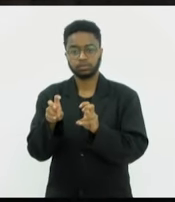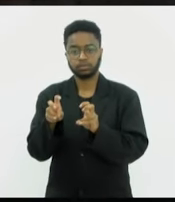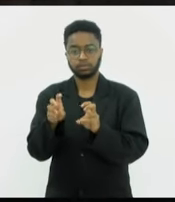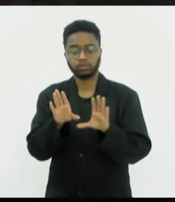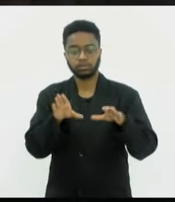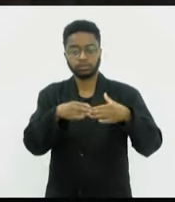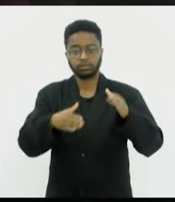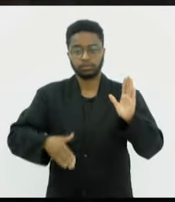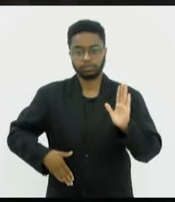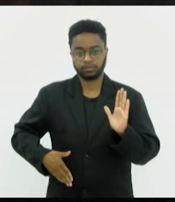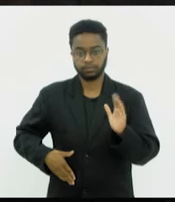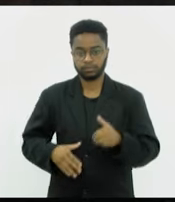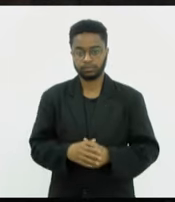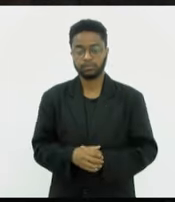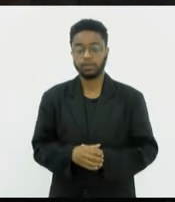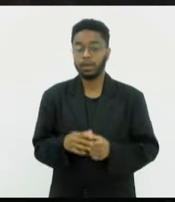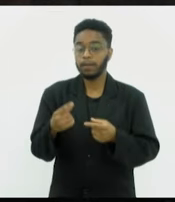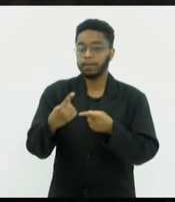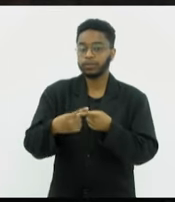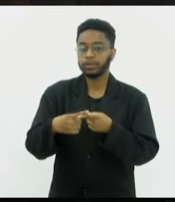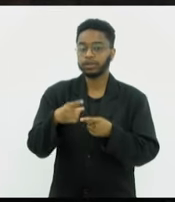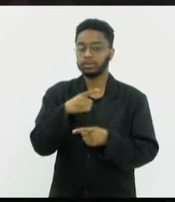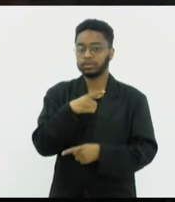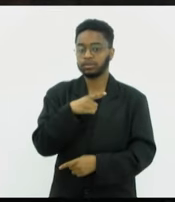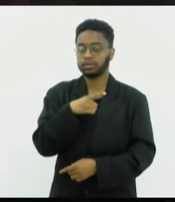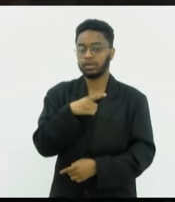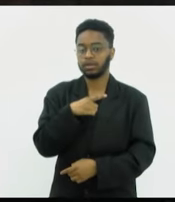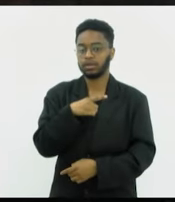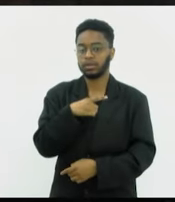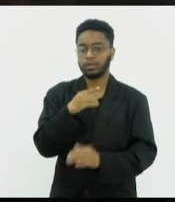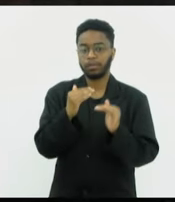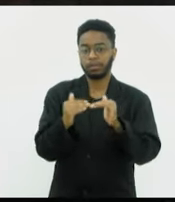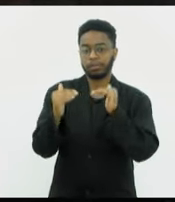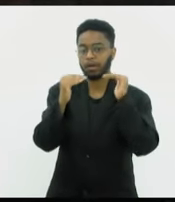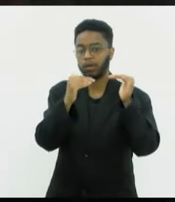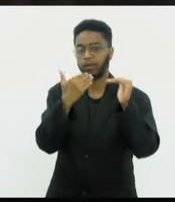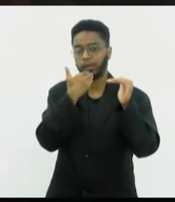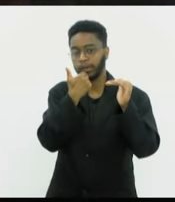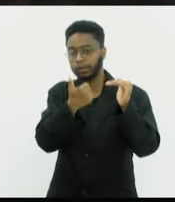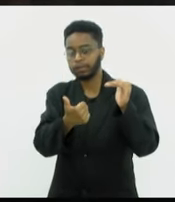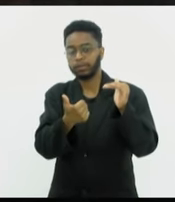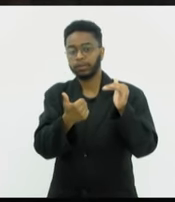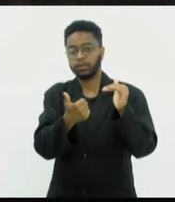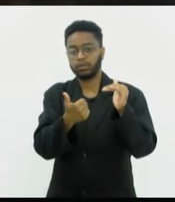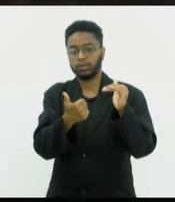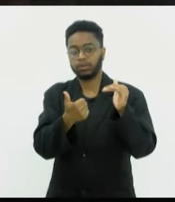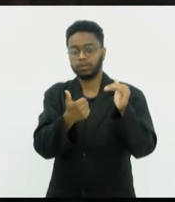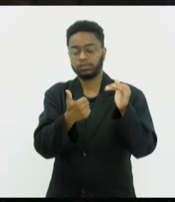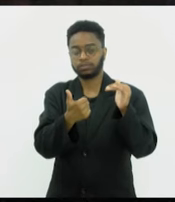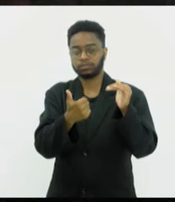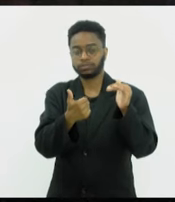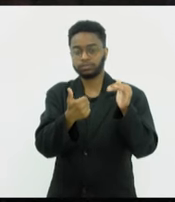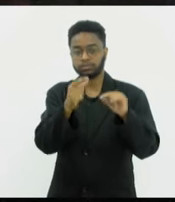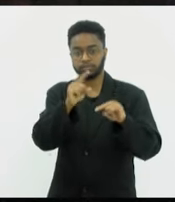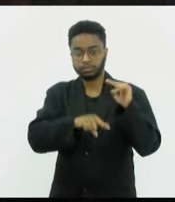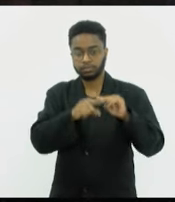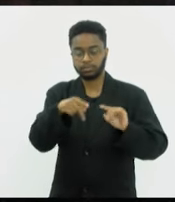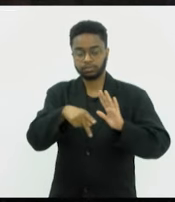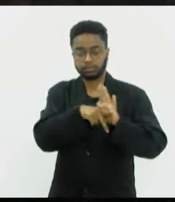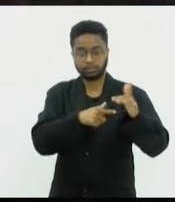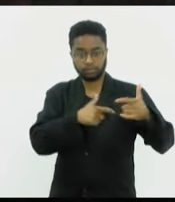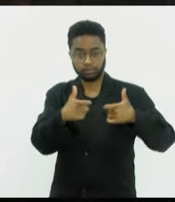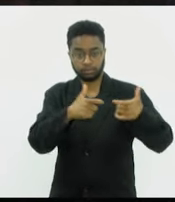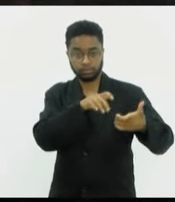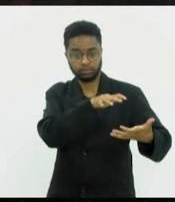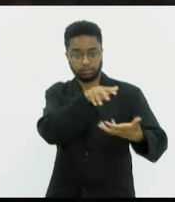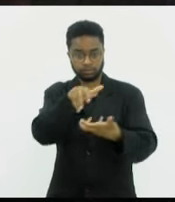facções criminosas que têm os maiores e melhores aparelhos de guerra do